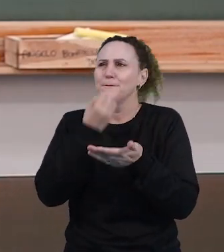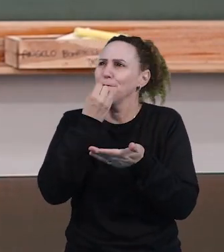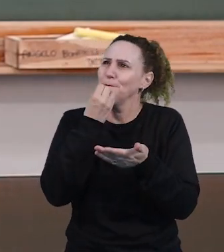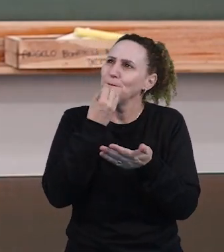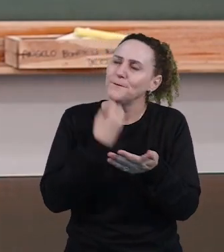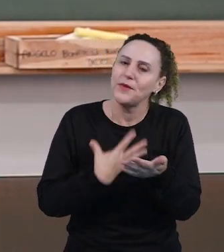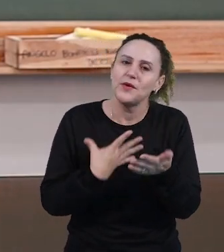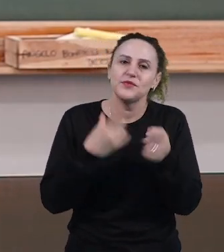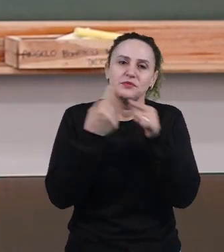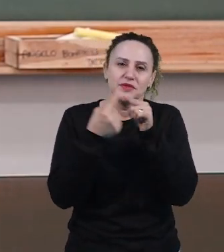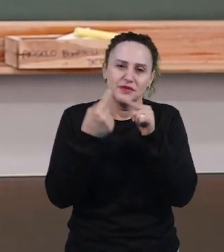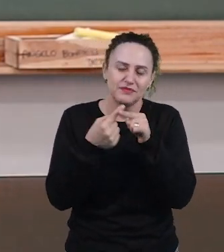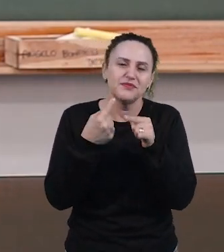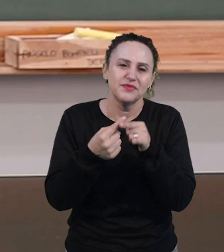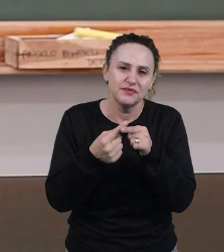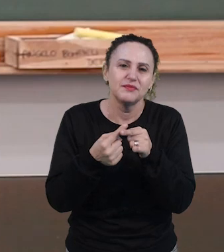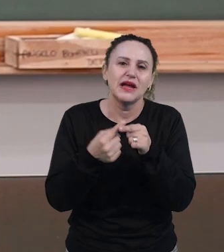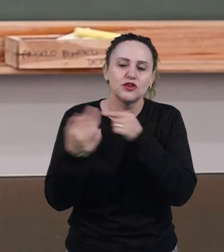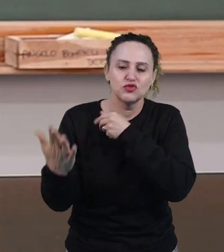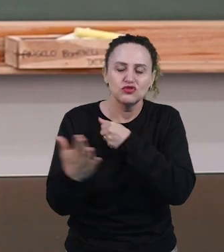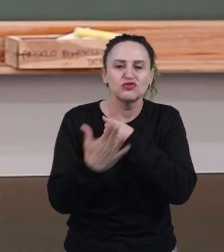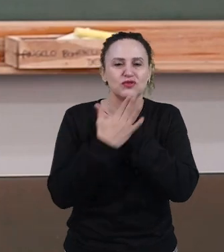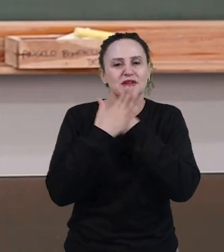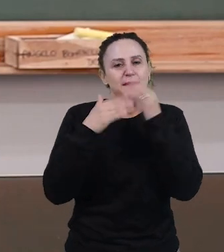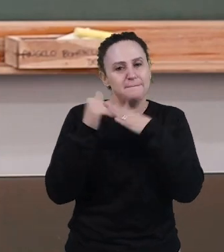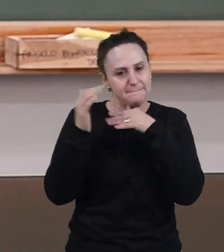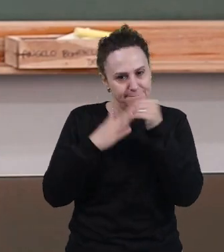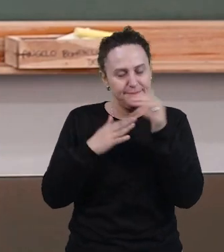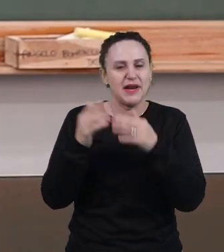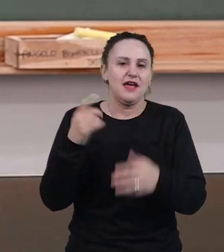as nossas práticas aí, né?